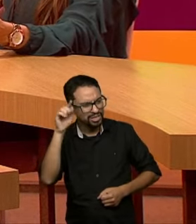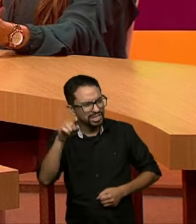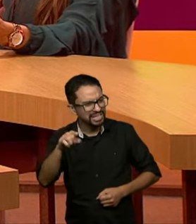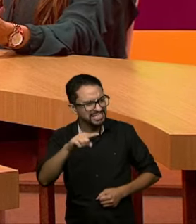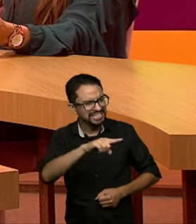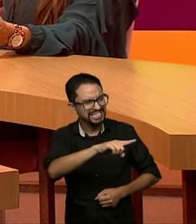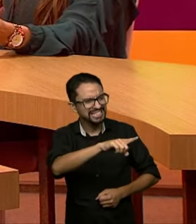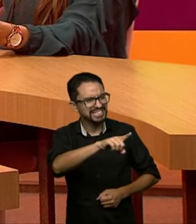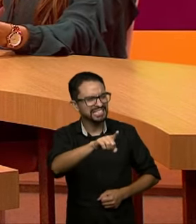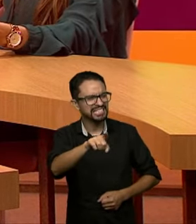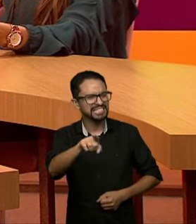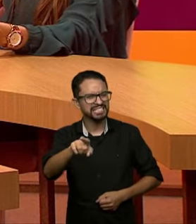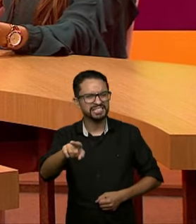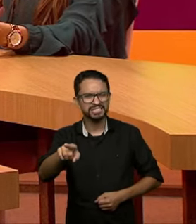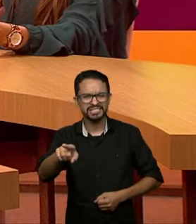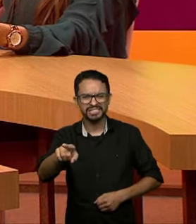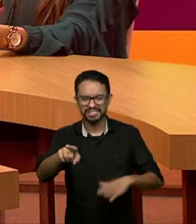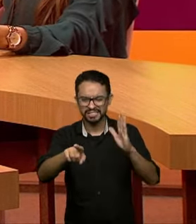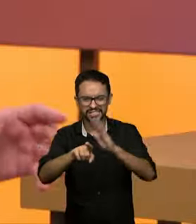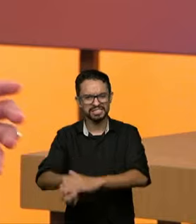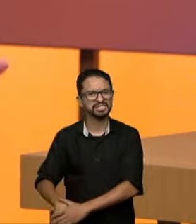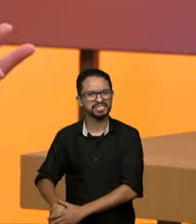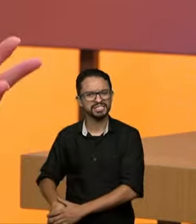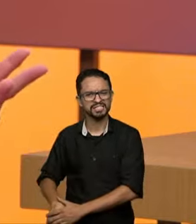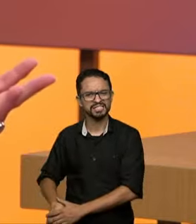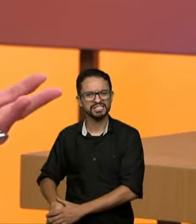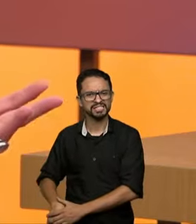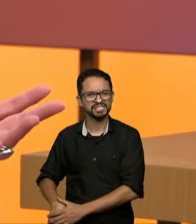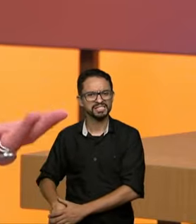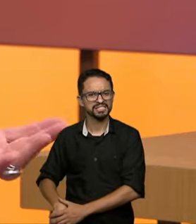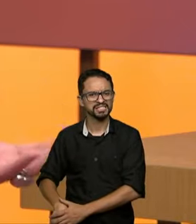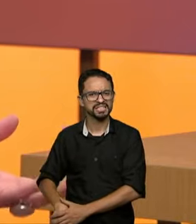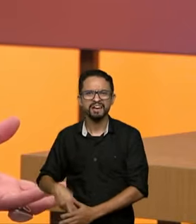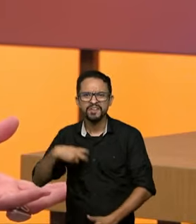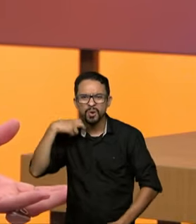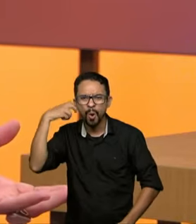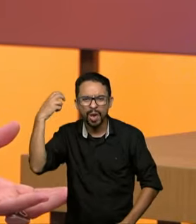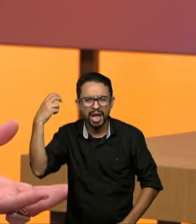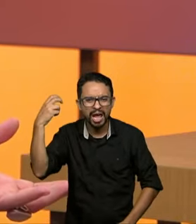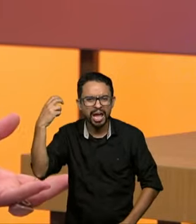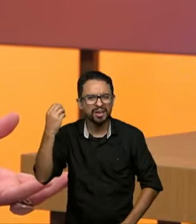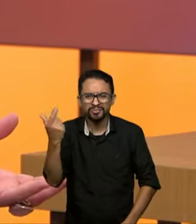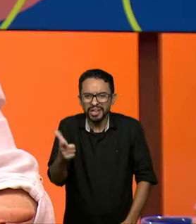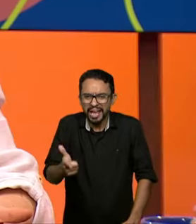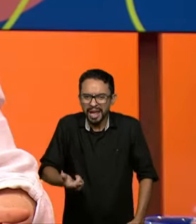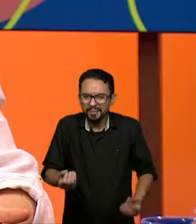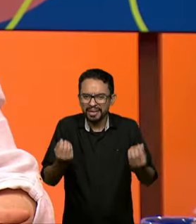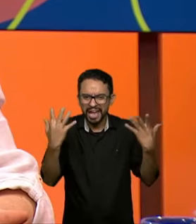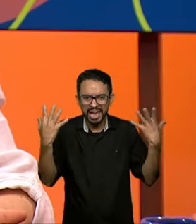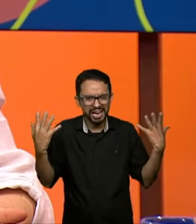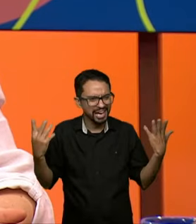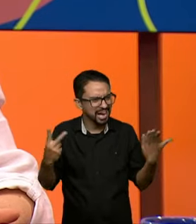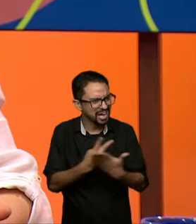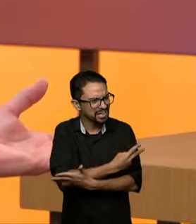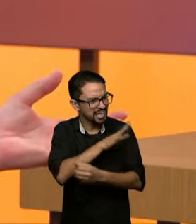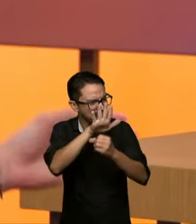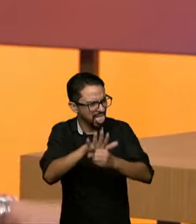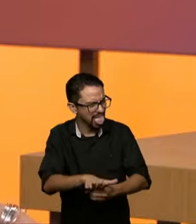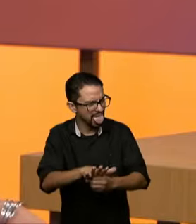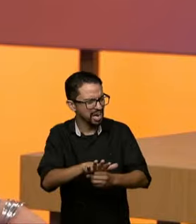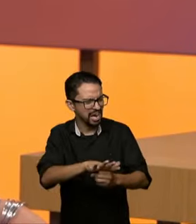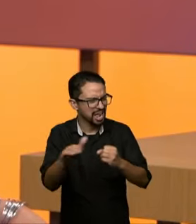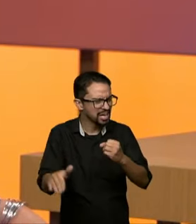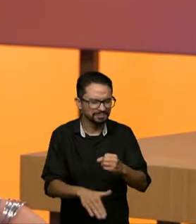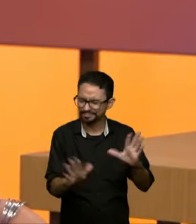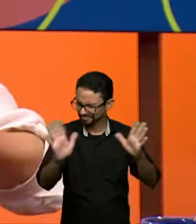eu acho que eles, que isso? Não, que tipo de culpa, de vergonha, que não existe, pelo amor de Deus. Se identificando com o opressor, com o opressor, né? Exatamente.